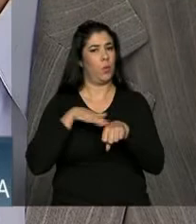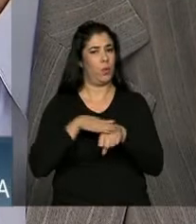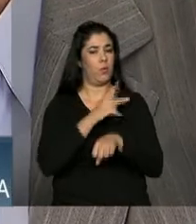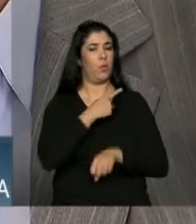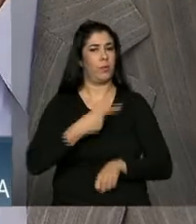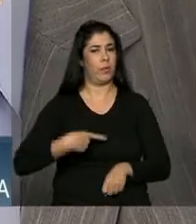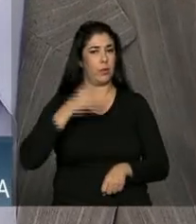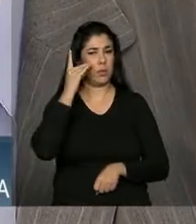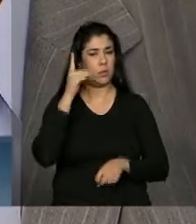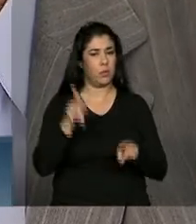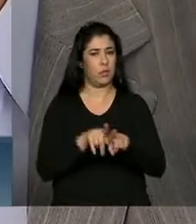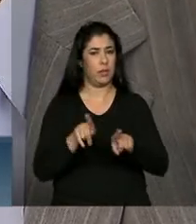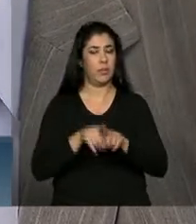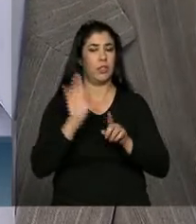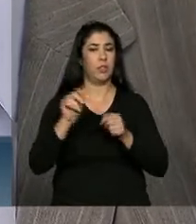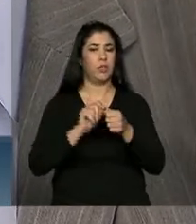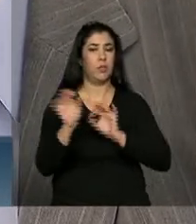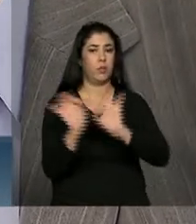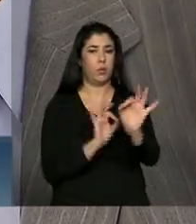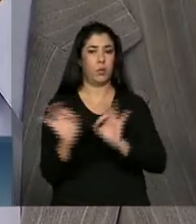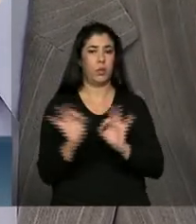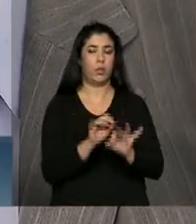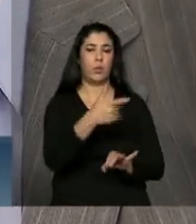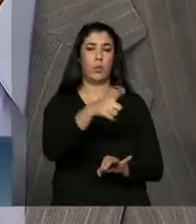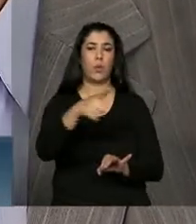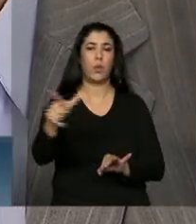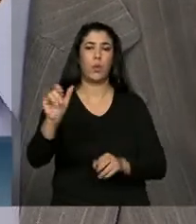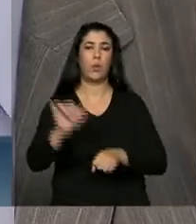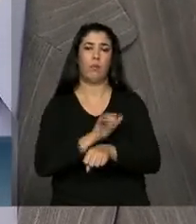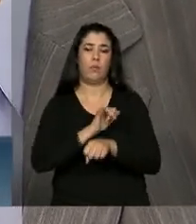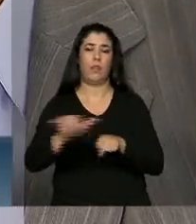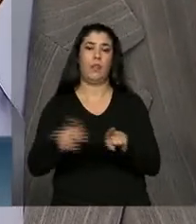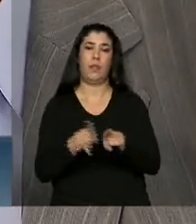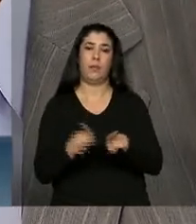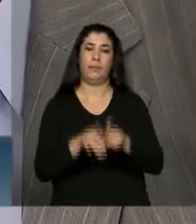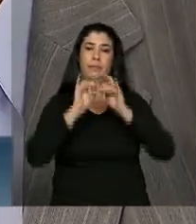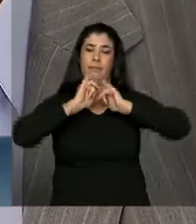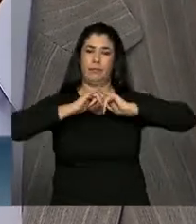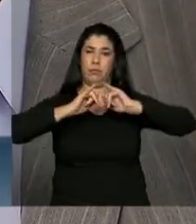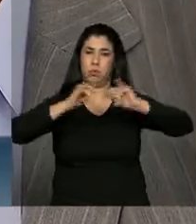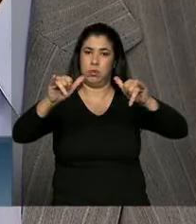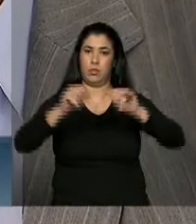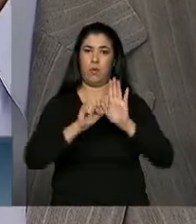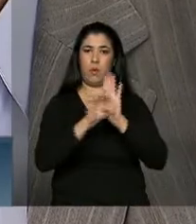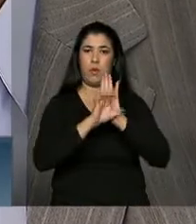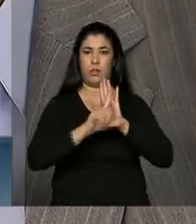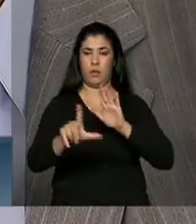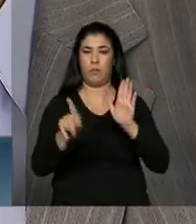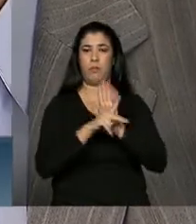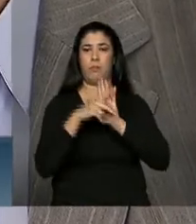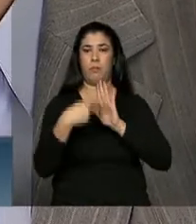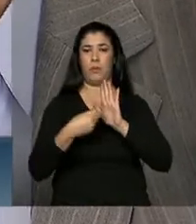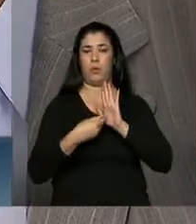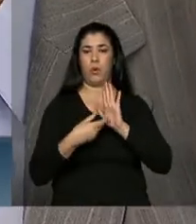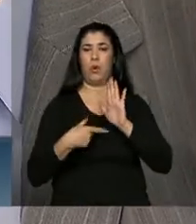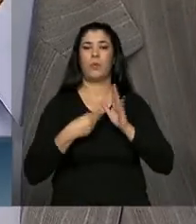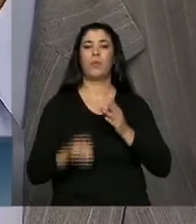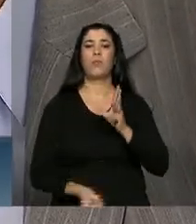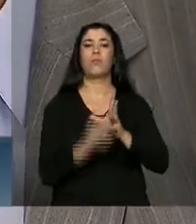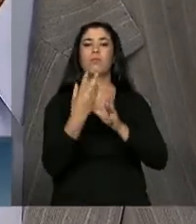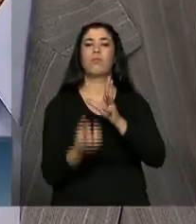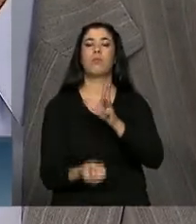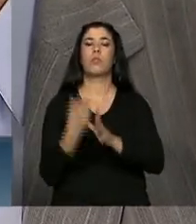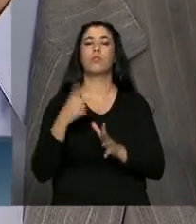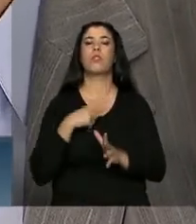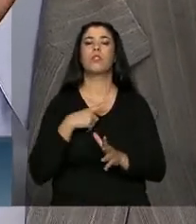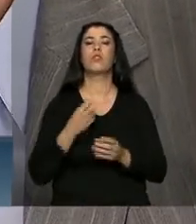Presidenta sobre isso temos feito já uma série de medidas acabamos de lançar um edital agora a para um volume